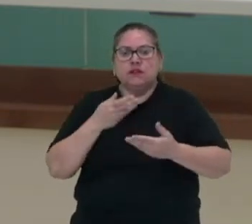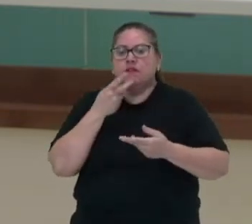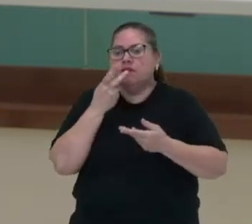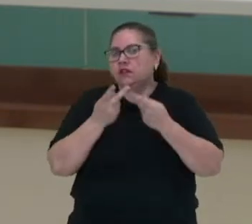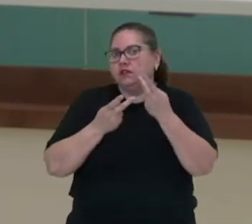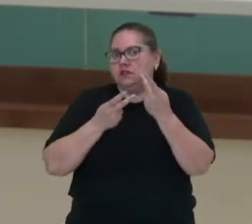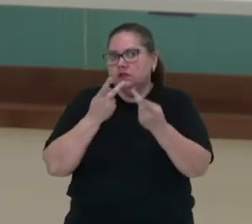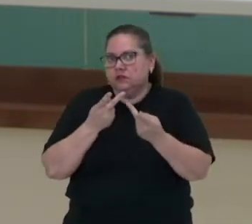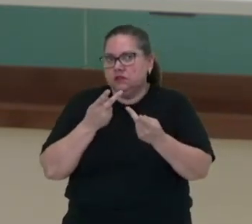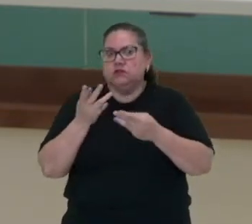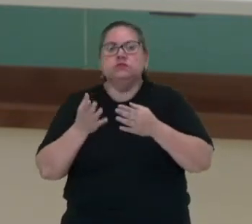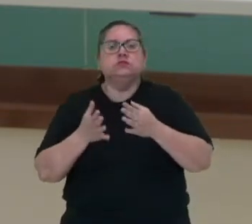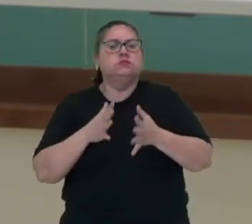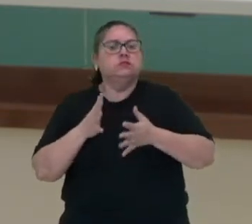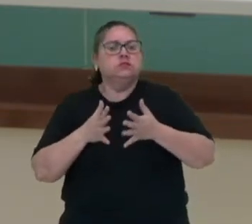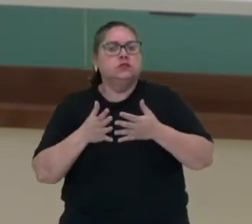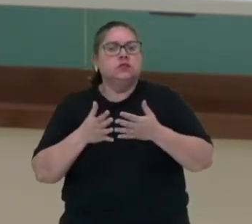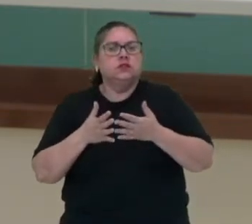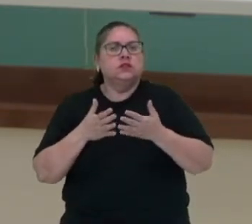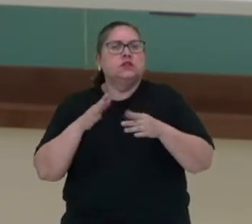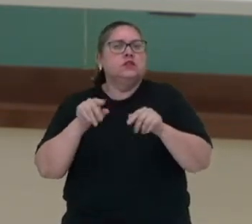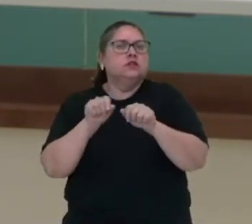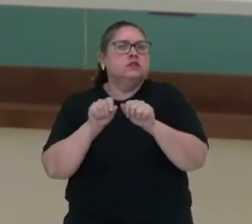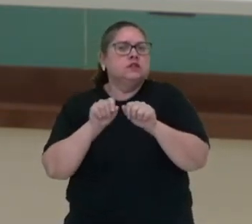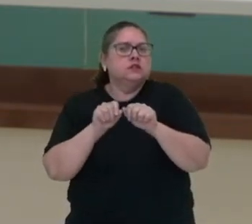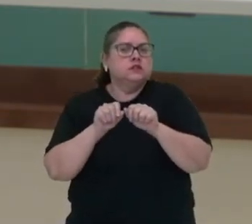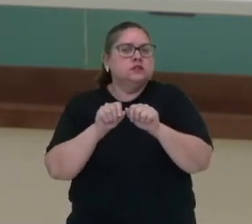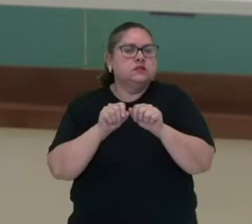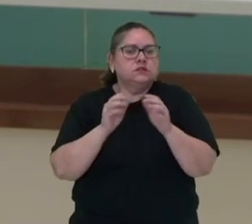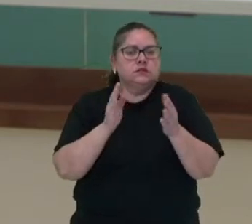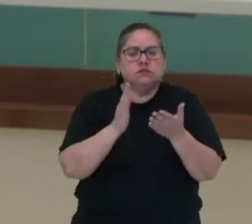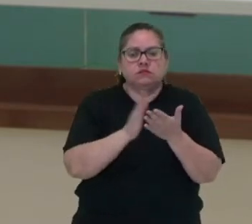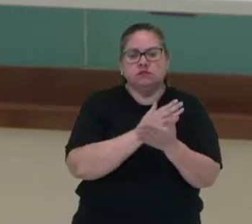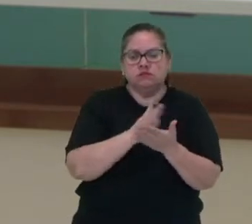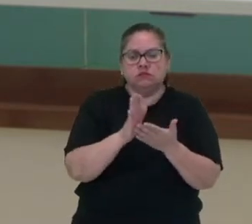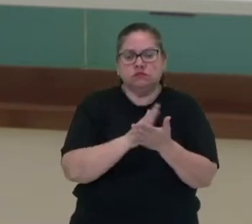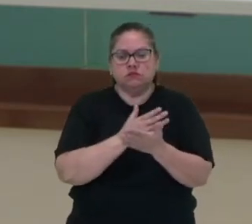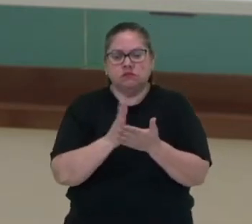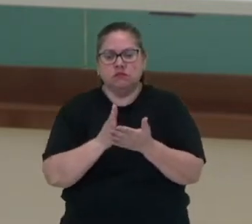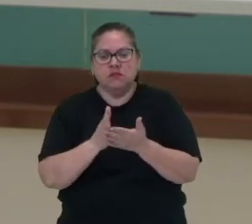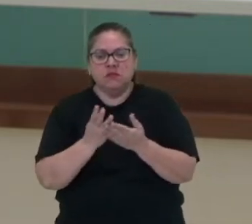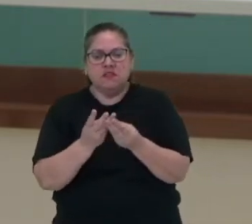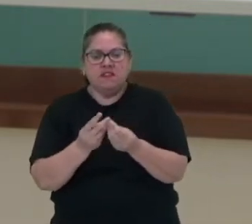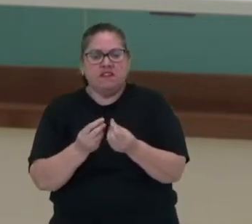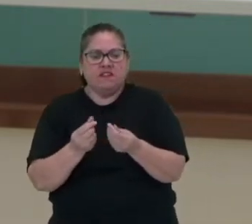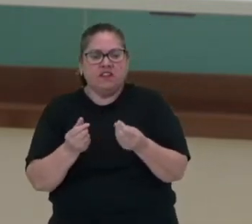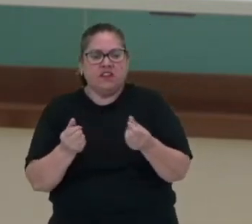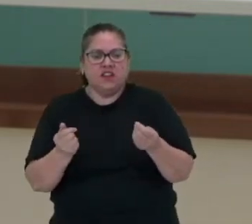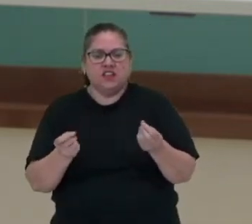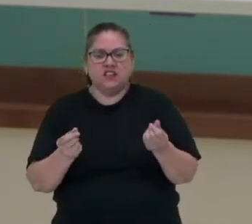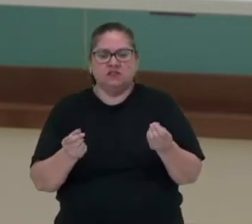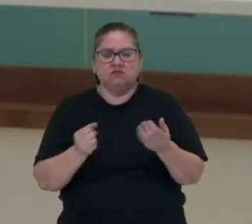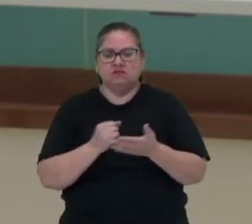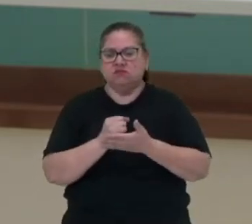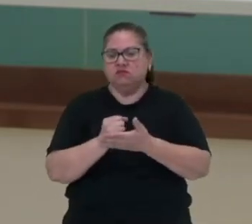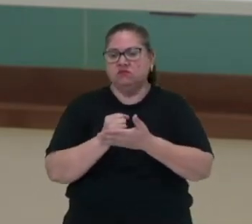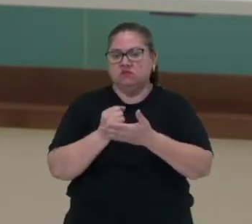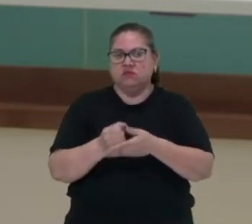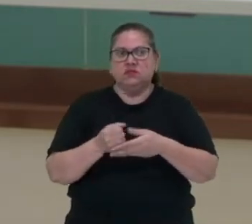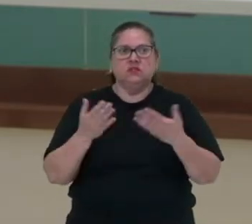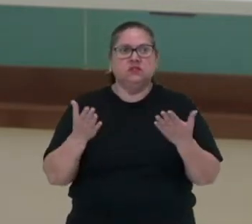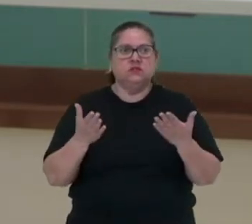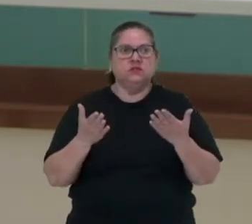tema. E o que mais? Fazer uma triagem. Elimine os argumentos frágeis, o que não está ajudando muito a defender